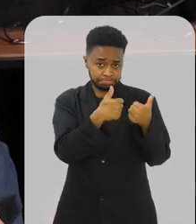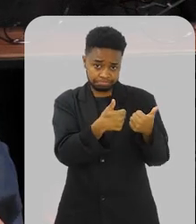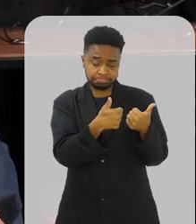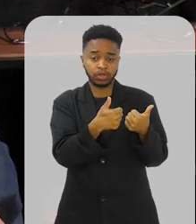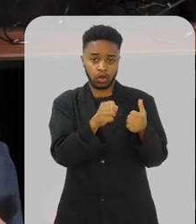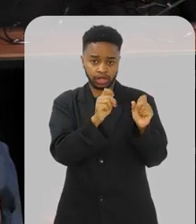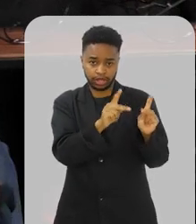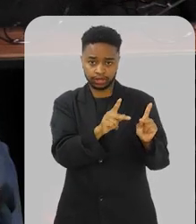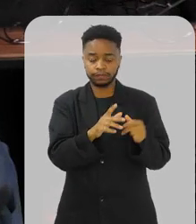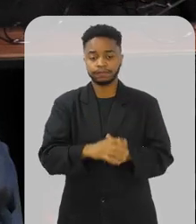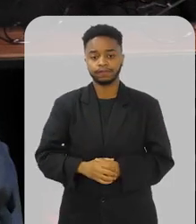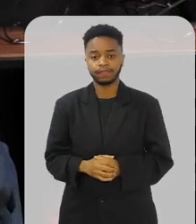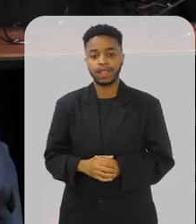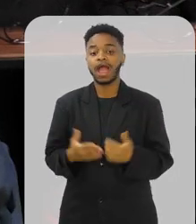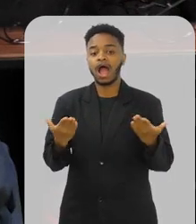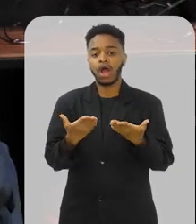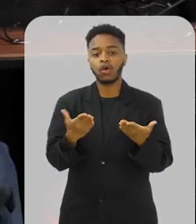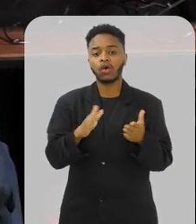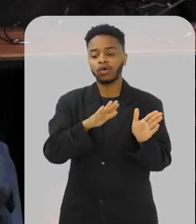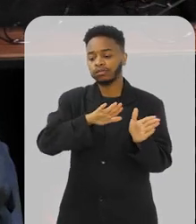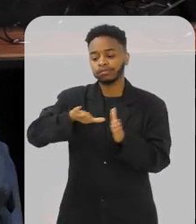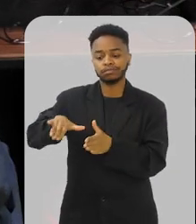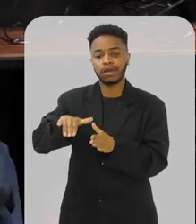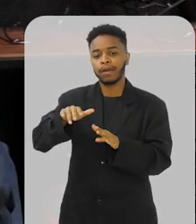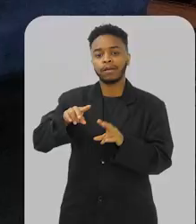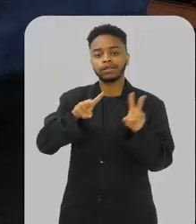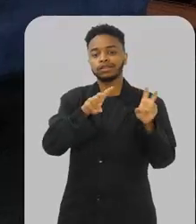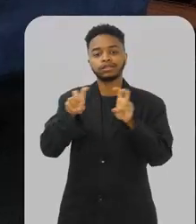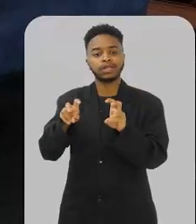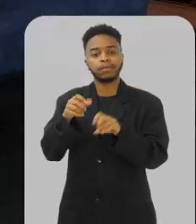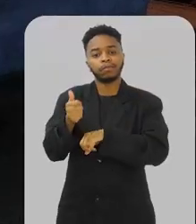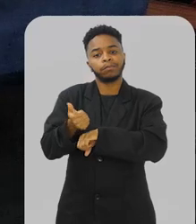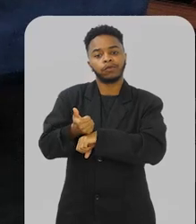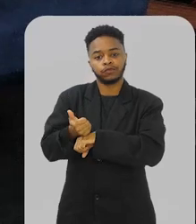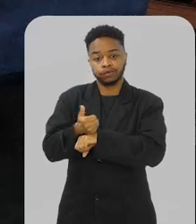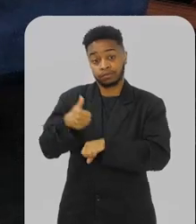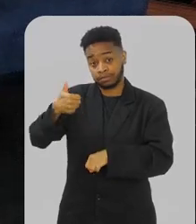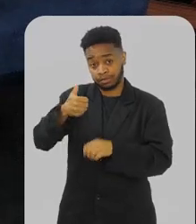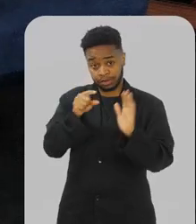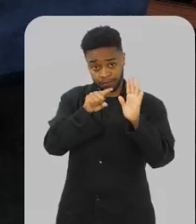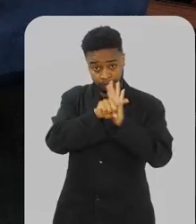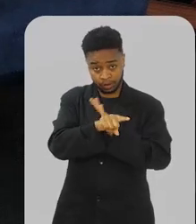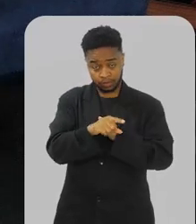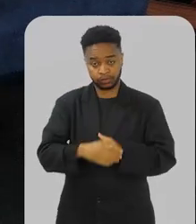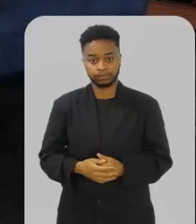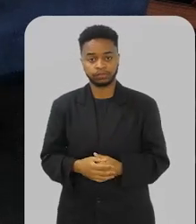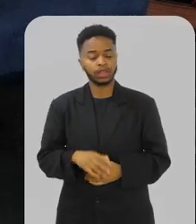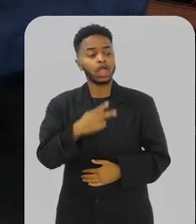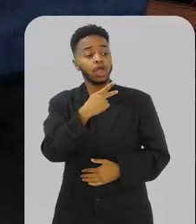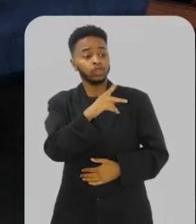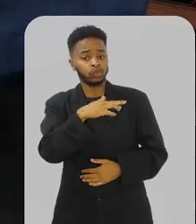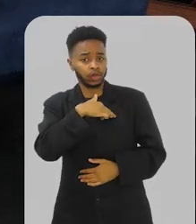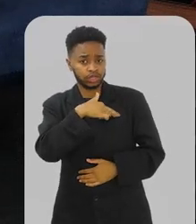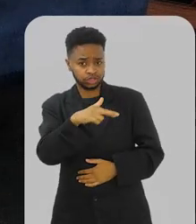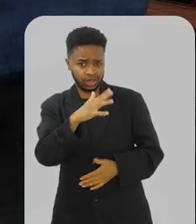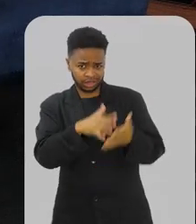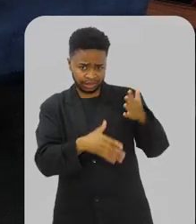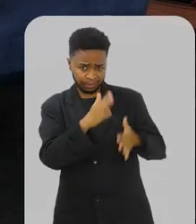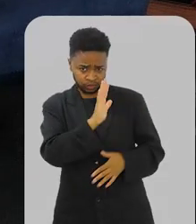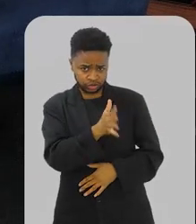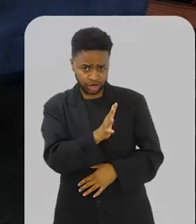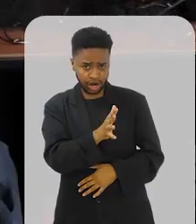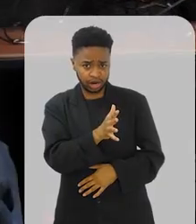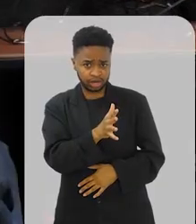perfeito, vamos para o lado profissional? Vamos. Primeira pergunta, a sua religião já lhe atrapalhou em